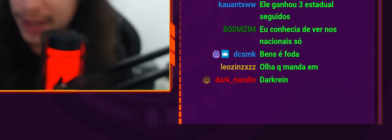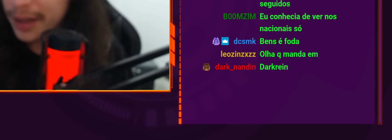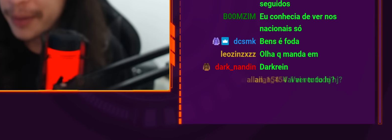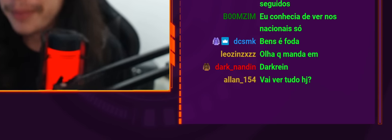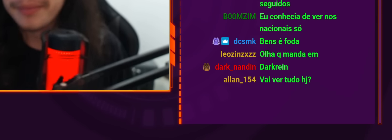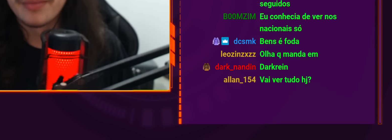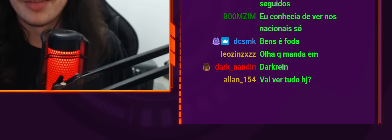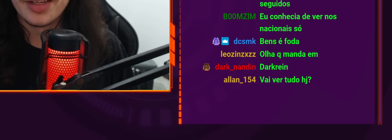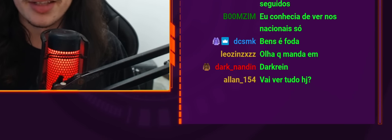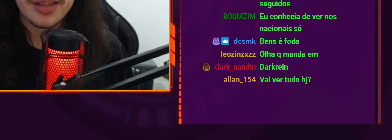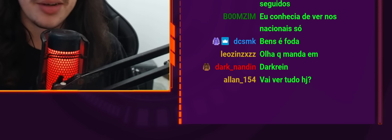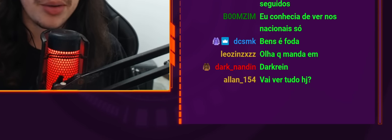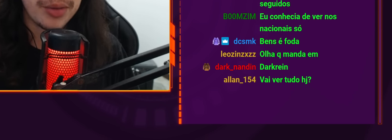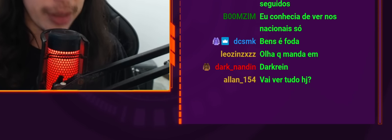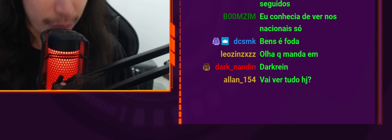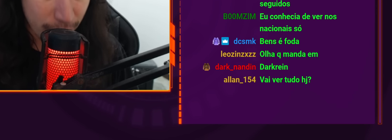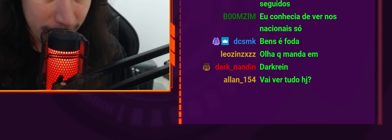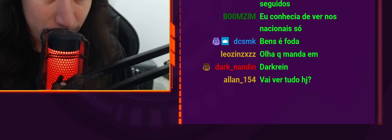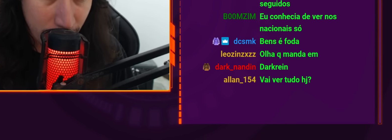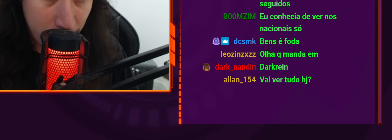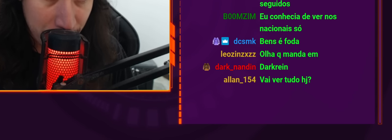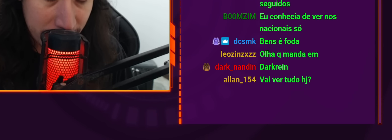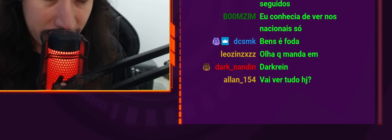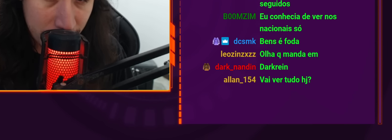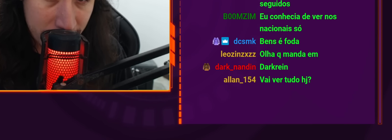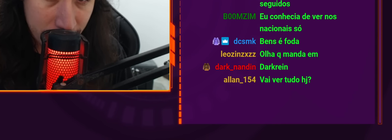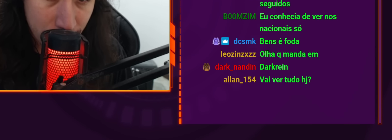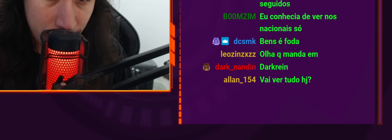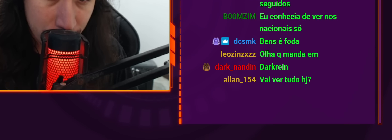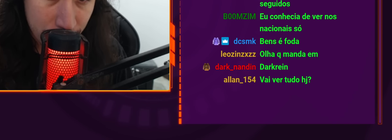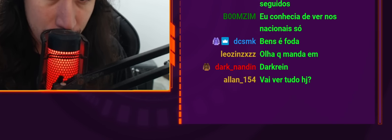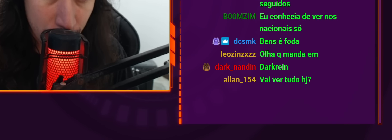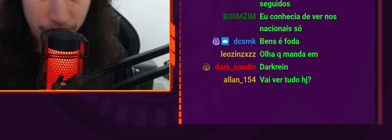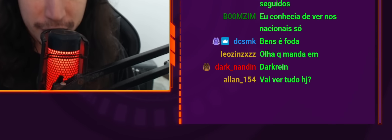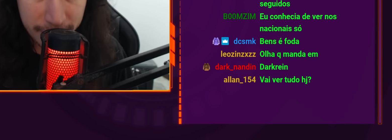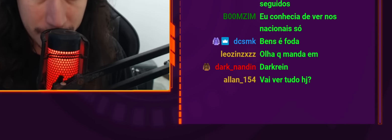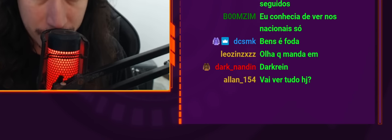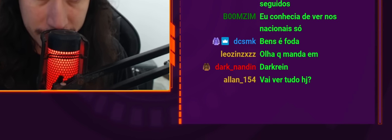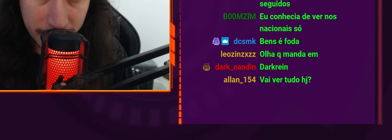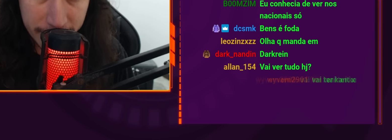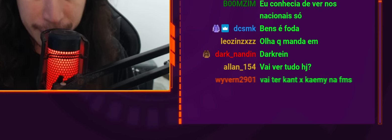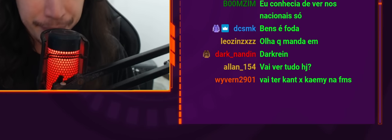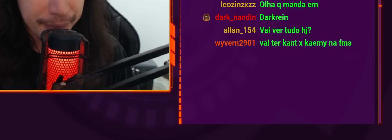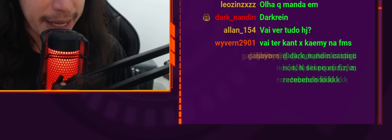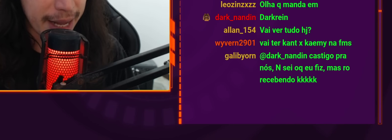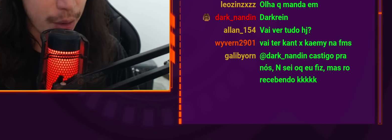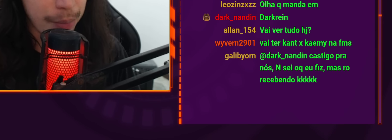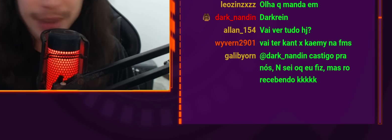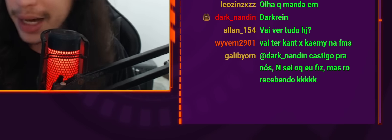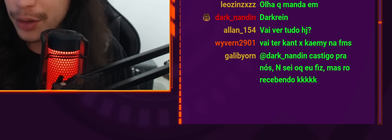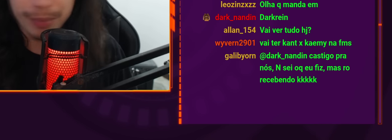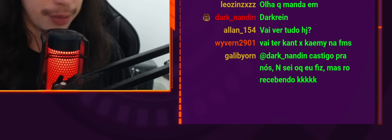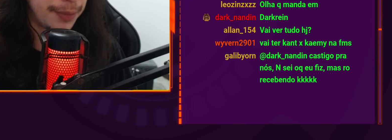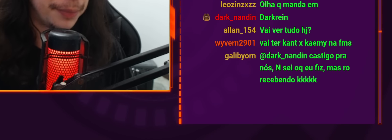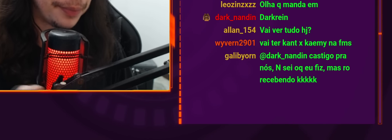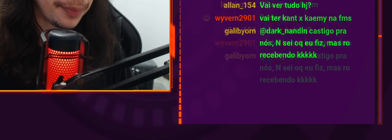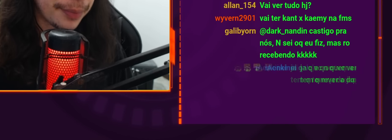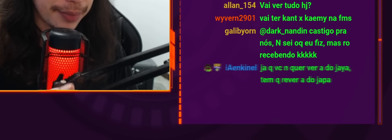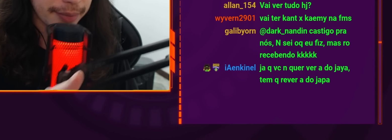Não dá. Então, não é à toa que, como eu falei lá no início dos vídeos anteriores, tá ligado? É complicado,